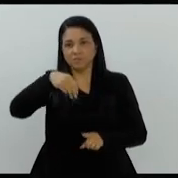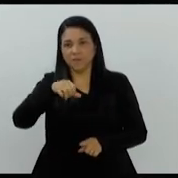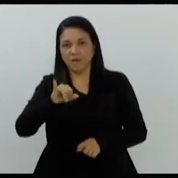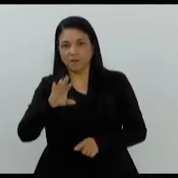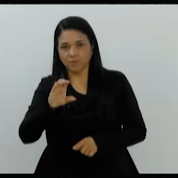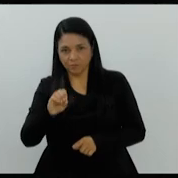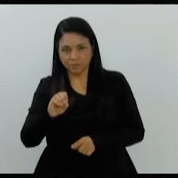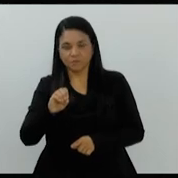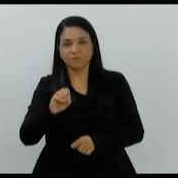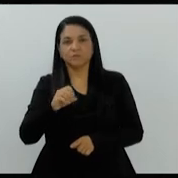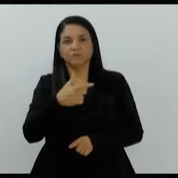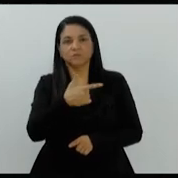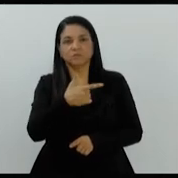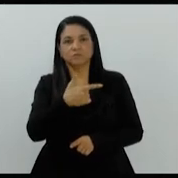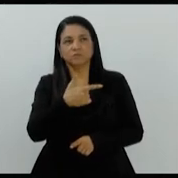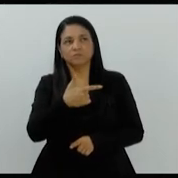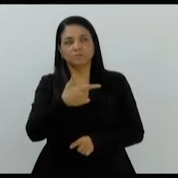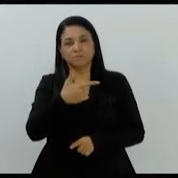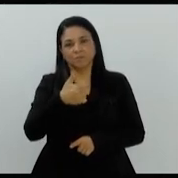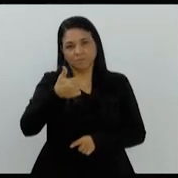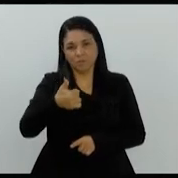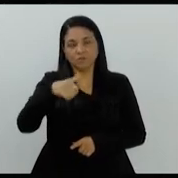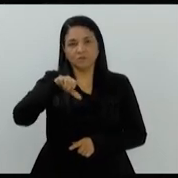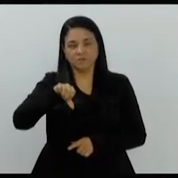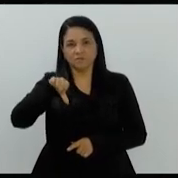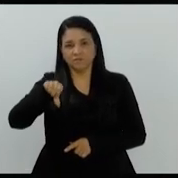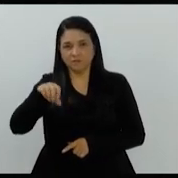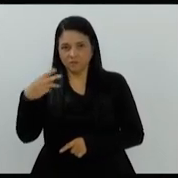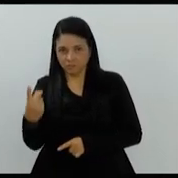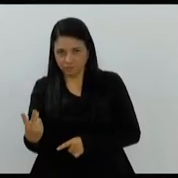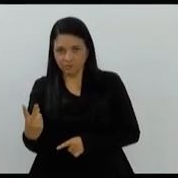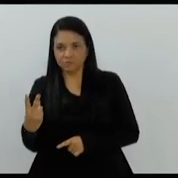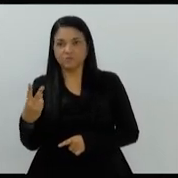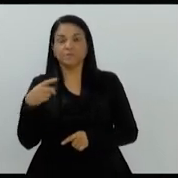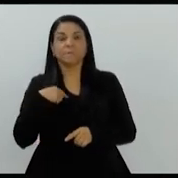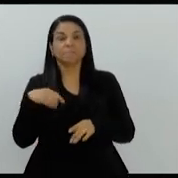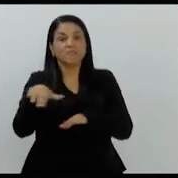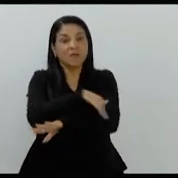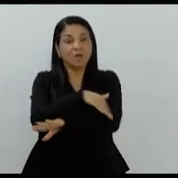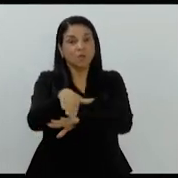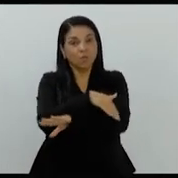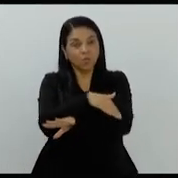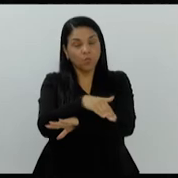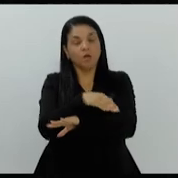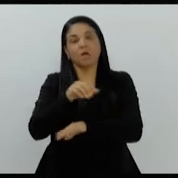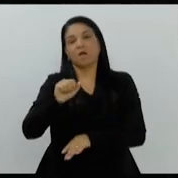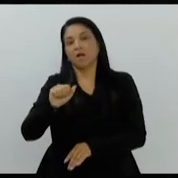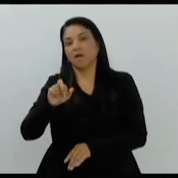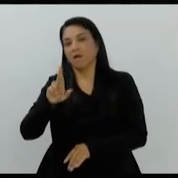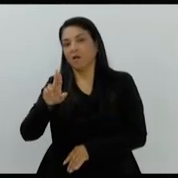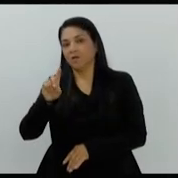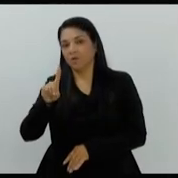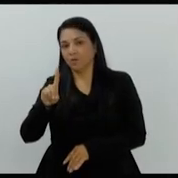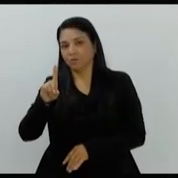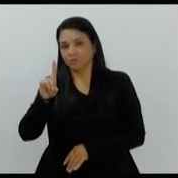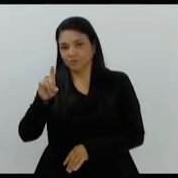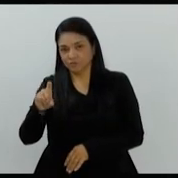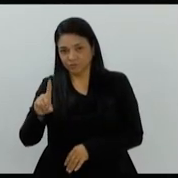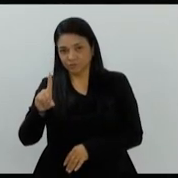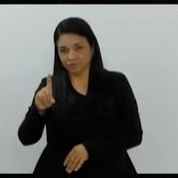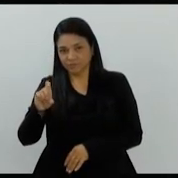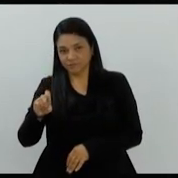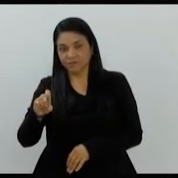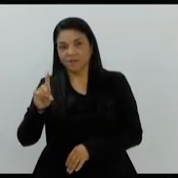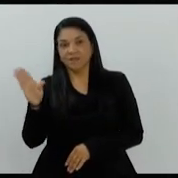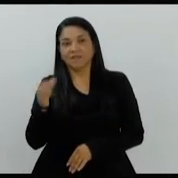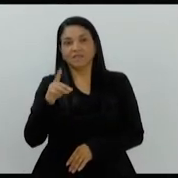Isabel. E atualmente localiza-se na Rua Senador Haroldo de Oliveira, em São Cristóvão.